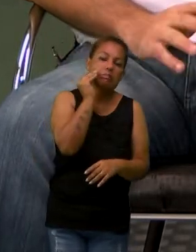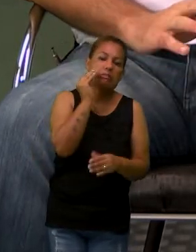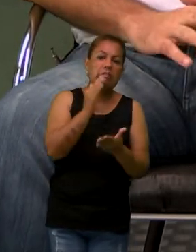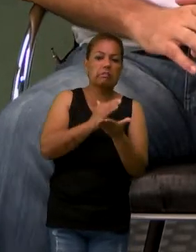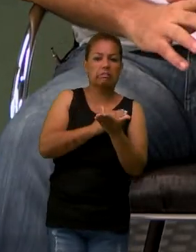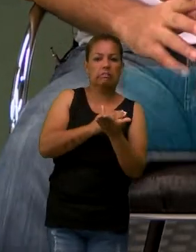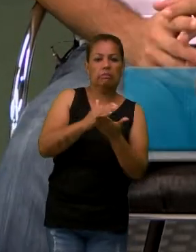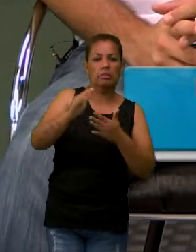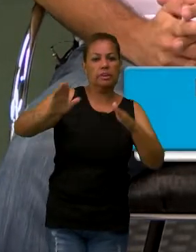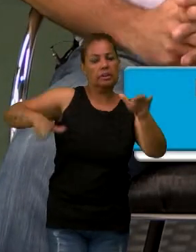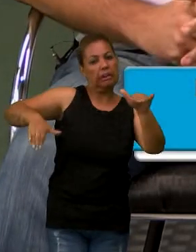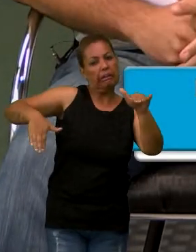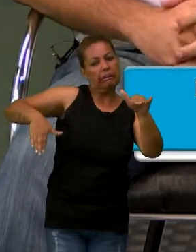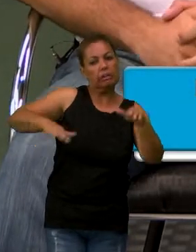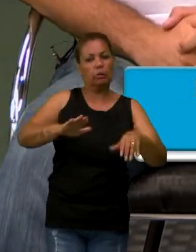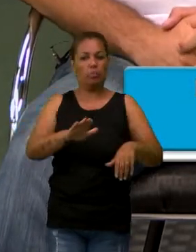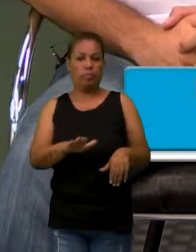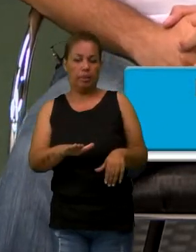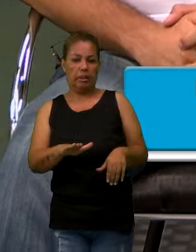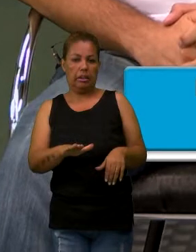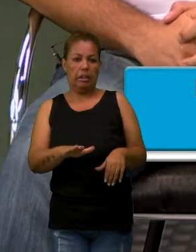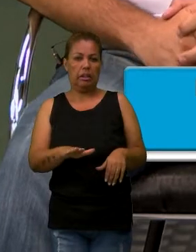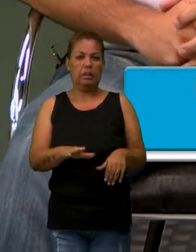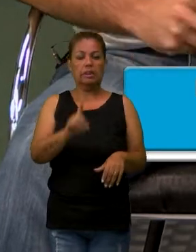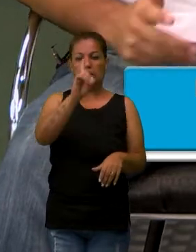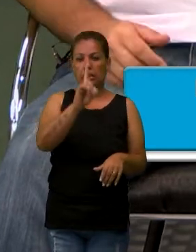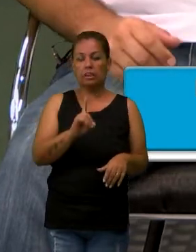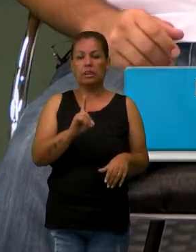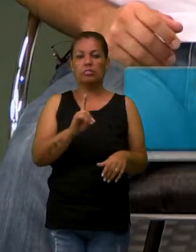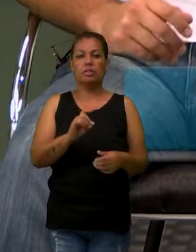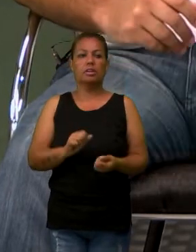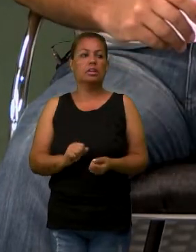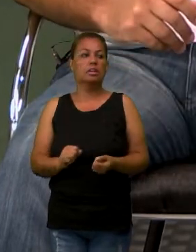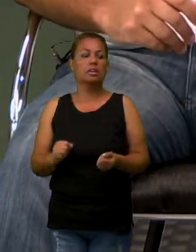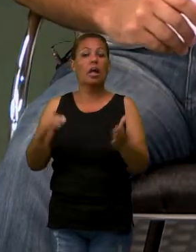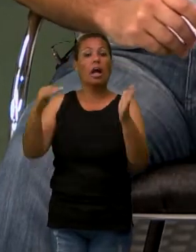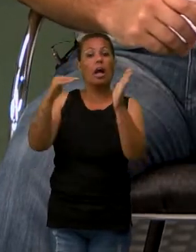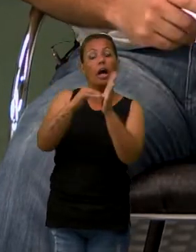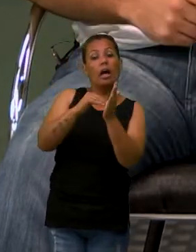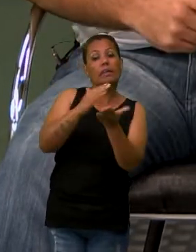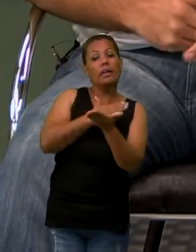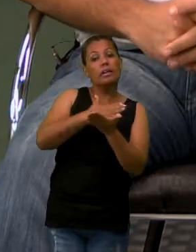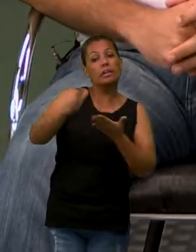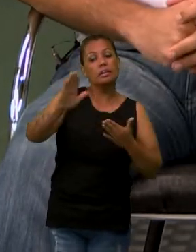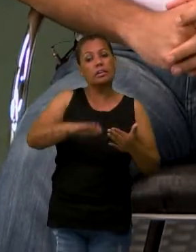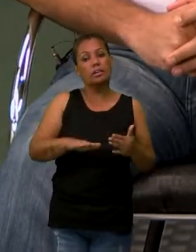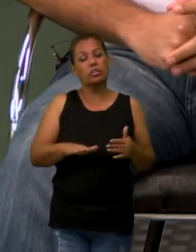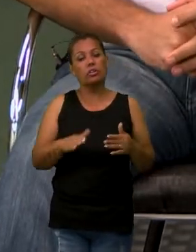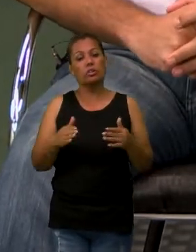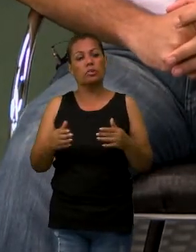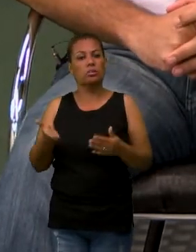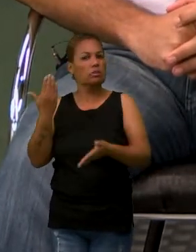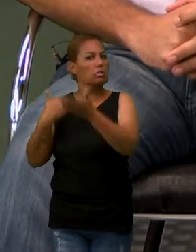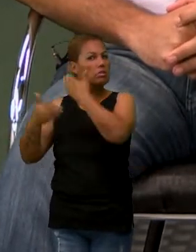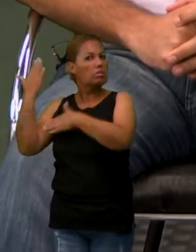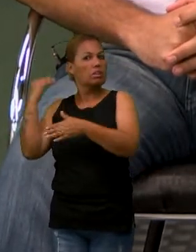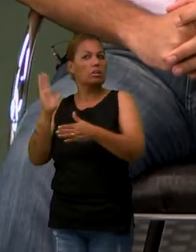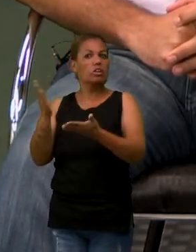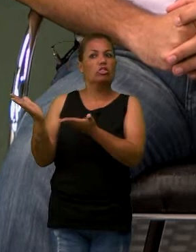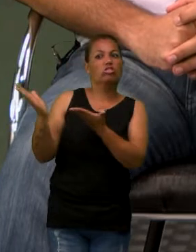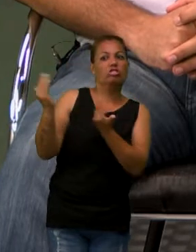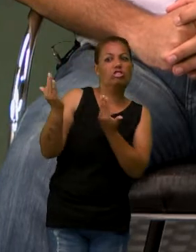natação para crianças crianças deficientes até as crianças que começou na época agora já são passado